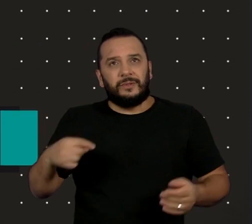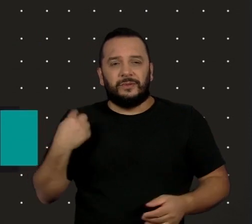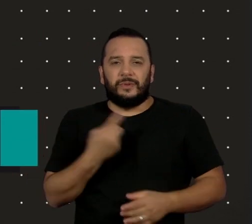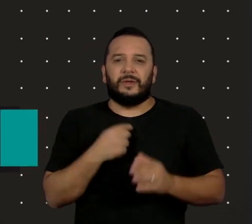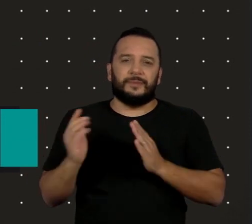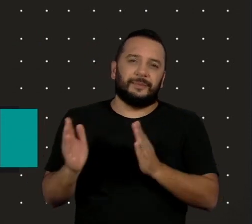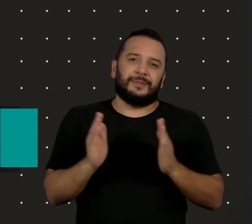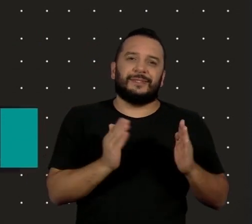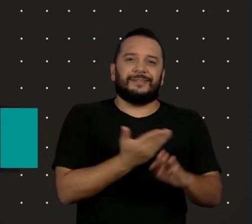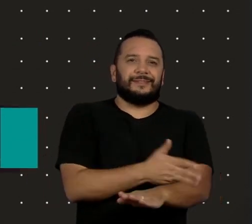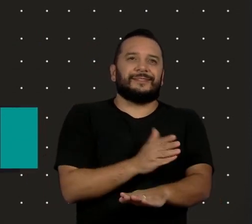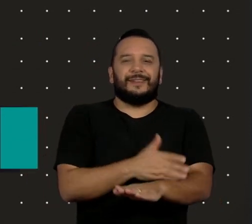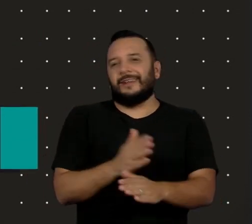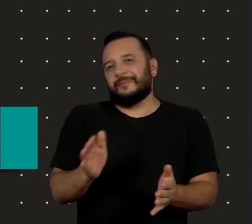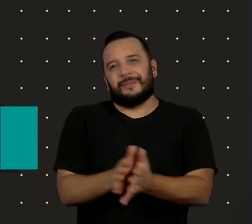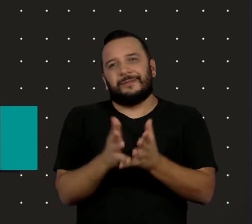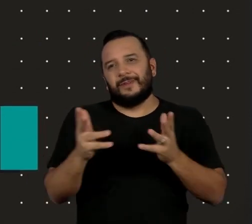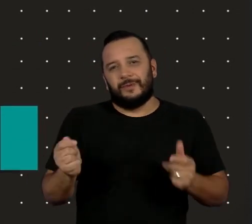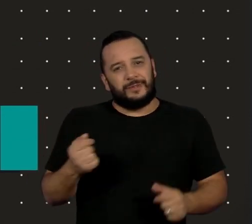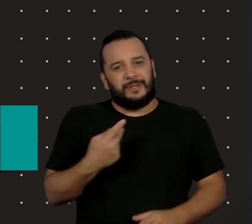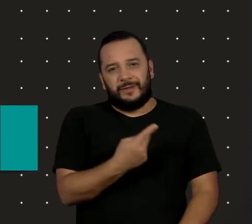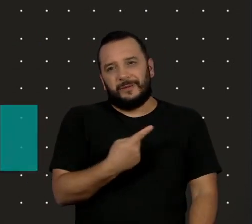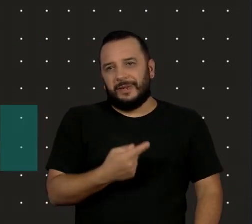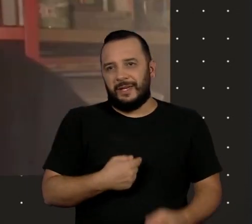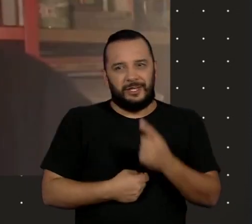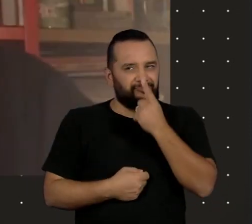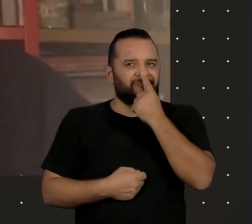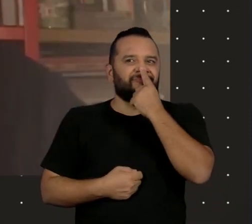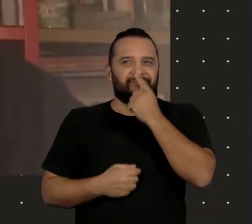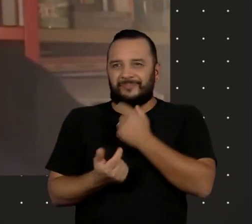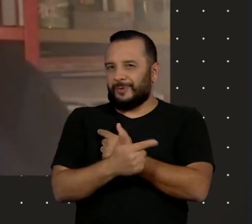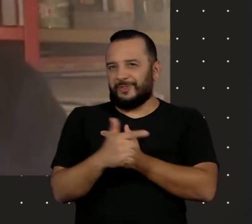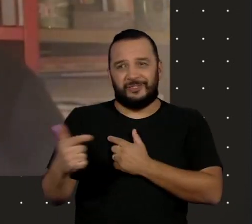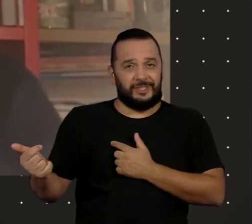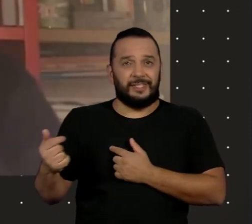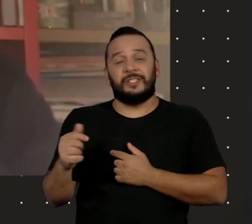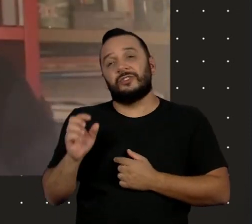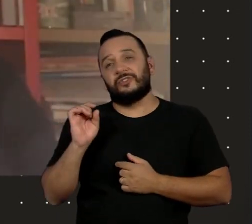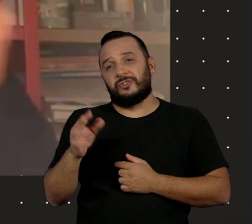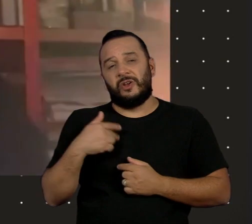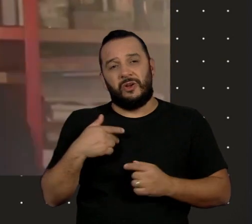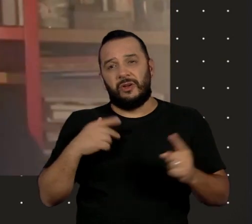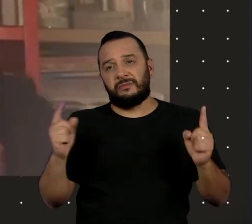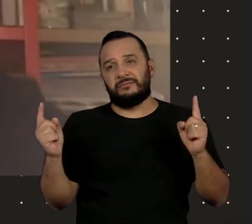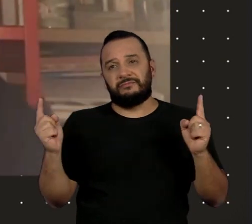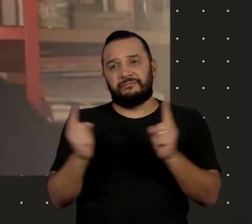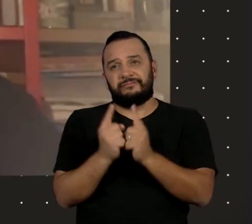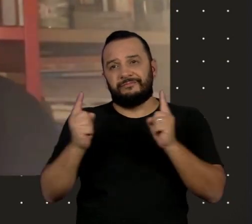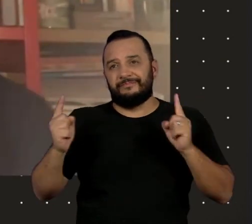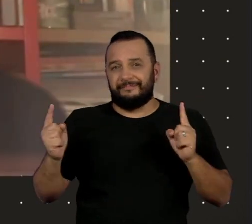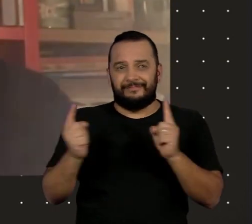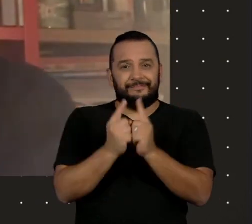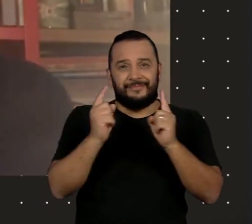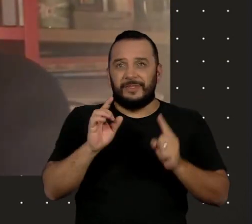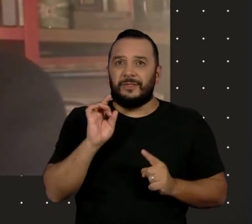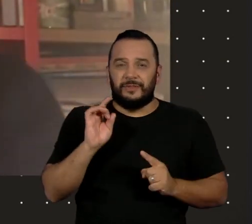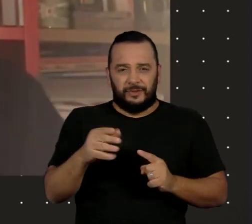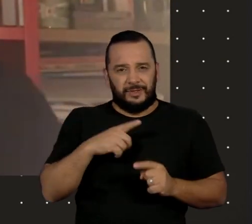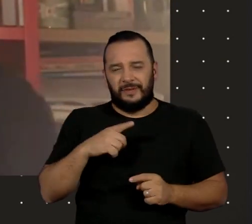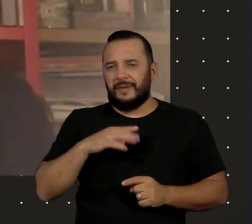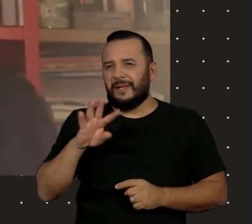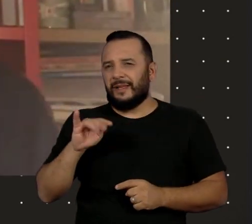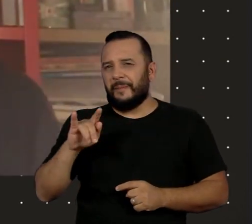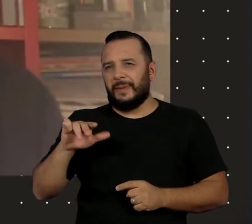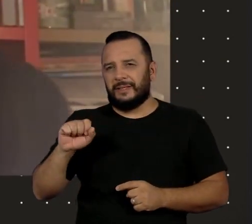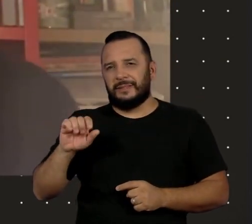foi delicioso, a gente não tinha intimidade nenhuma, a gente já tinha se cruzado algumas vezes, eu fiz participação no Tapas e Beijos, uma vez a gente